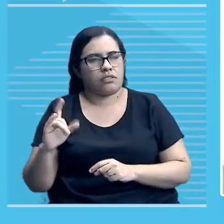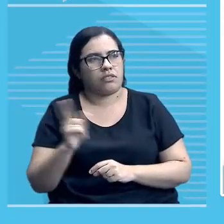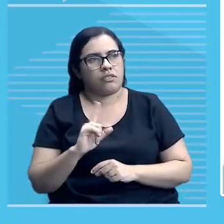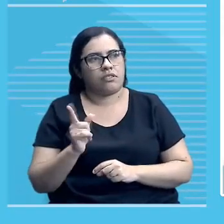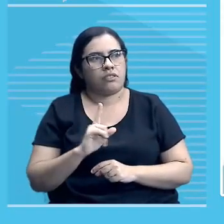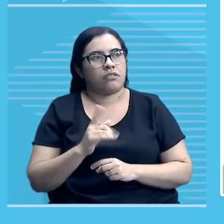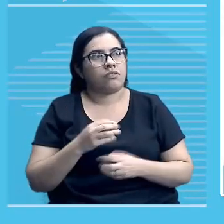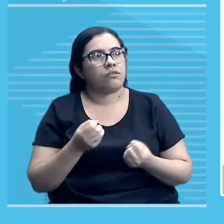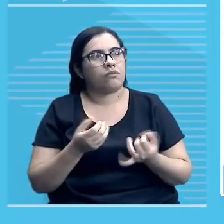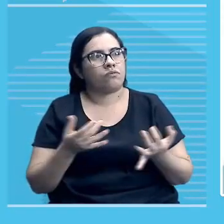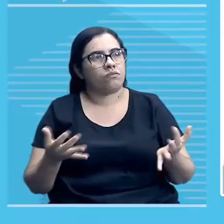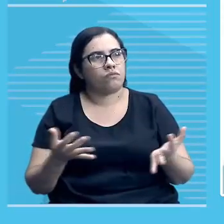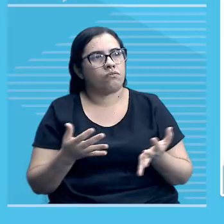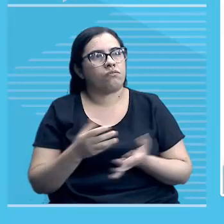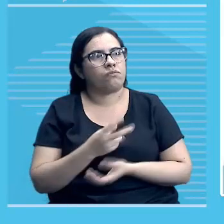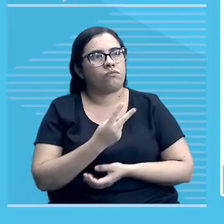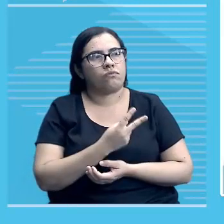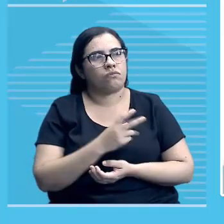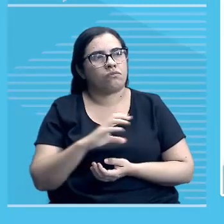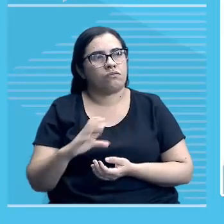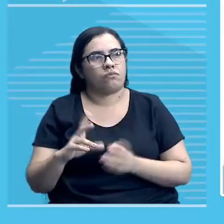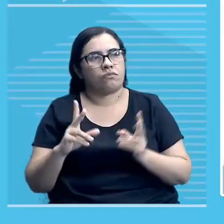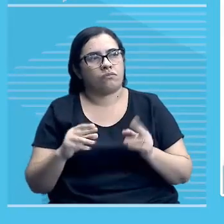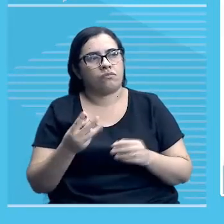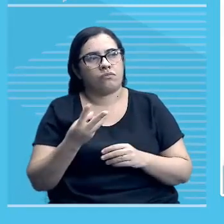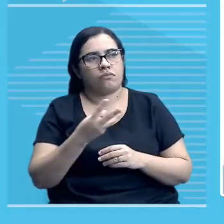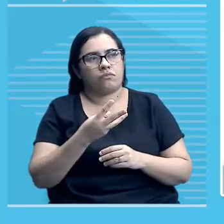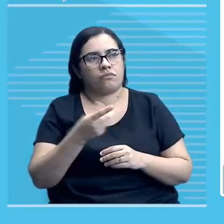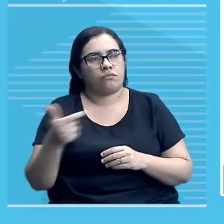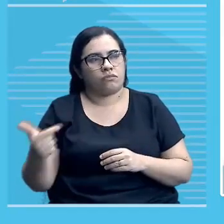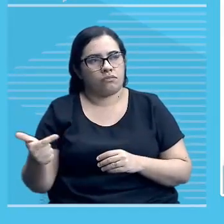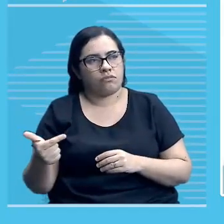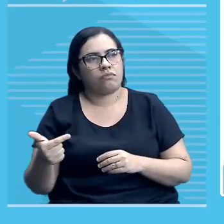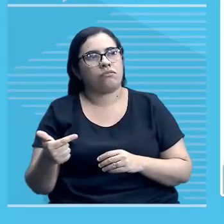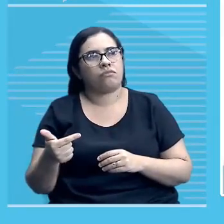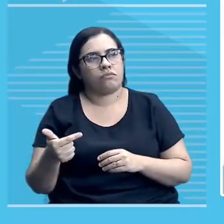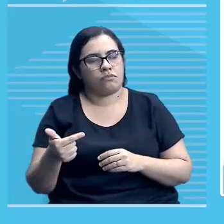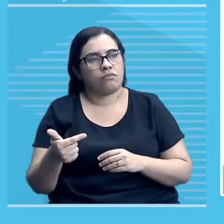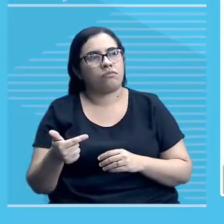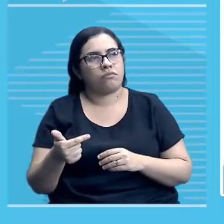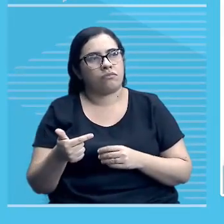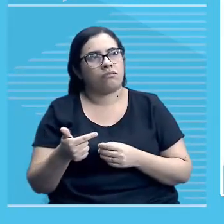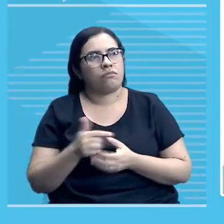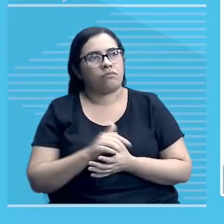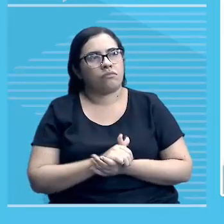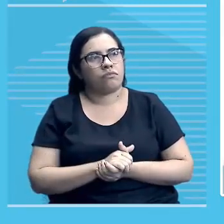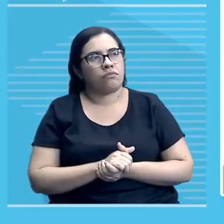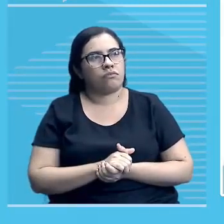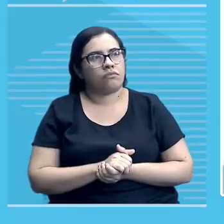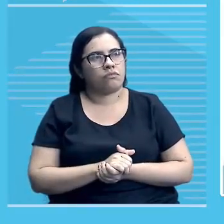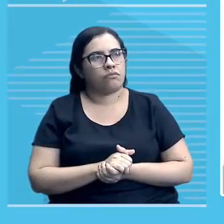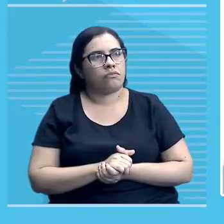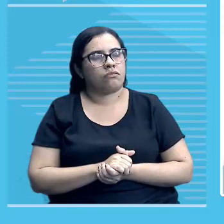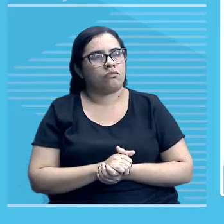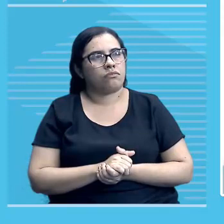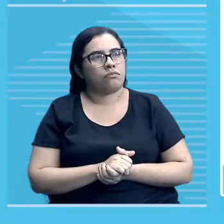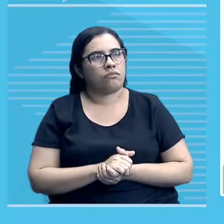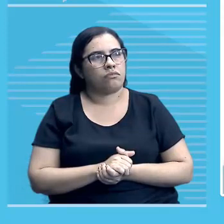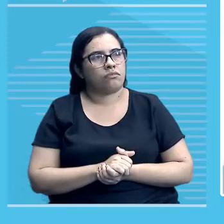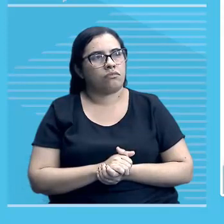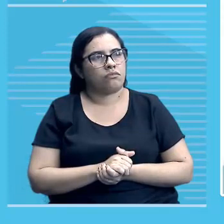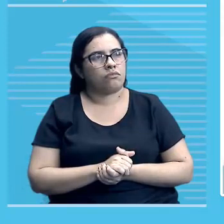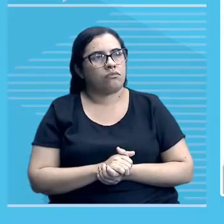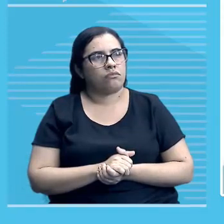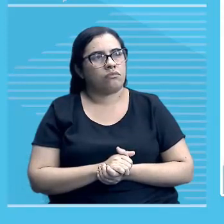Fica 2C igual a 32. Quem vai... A 30 quer dizer,